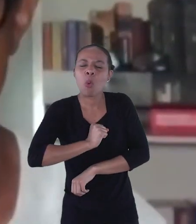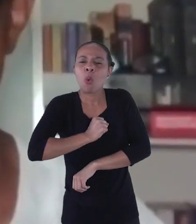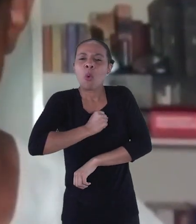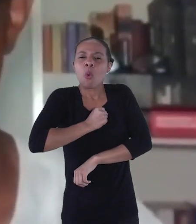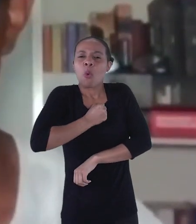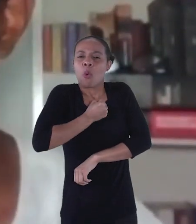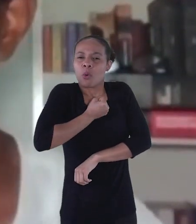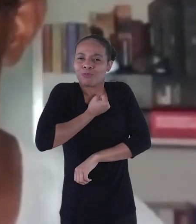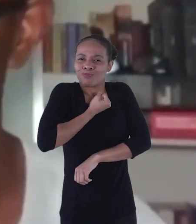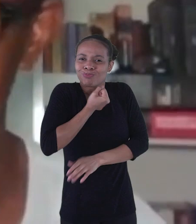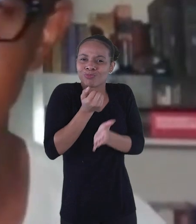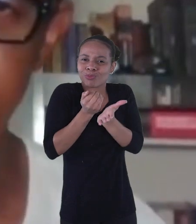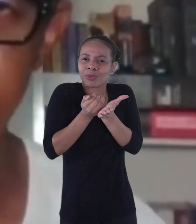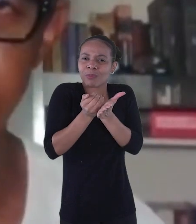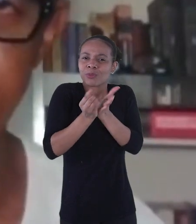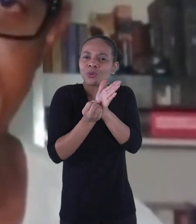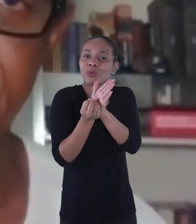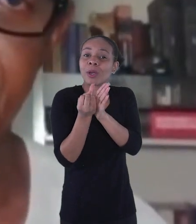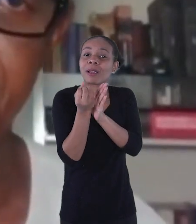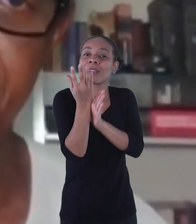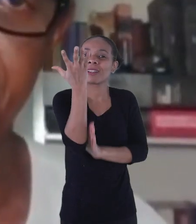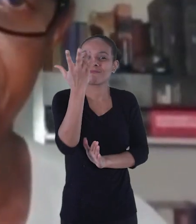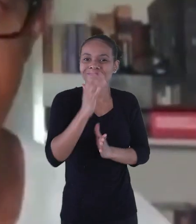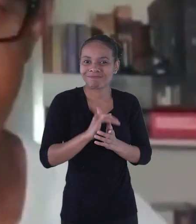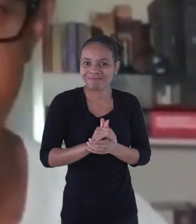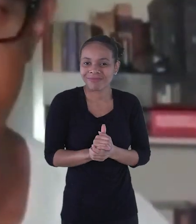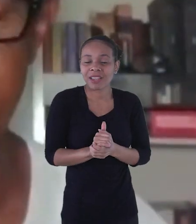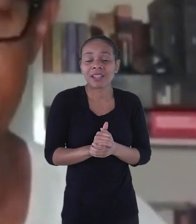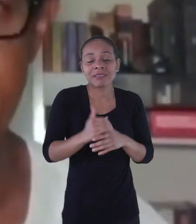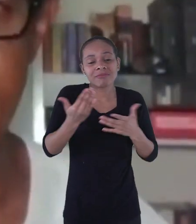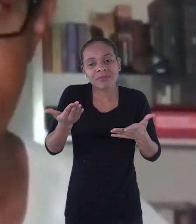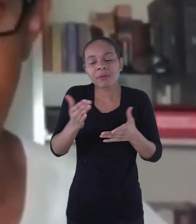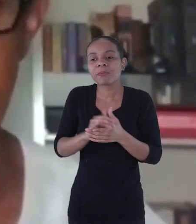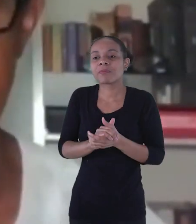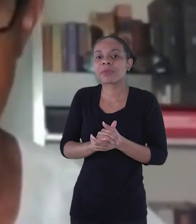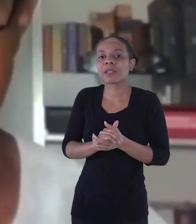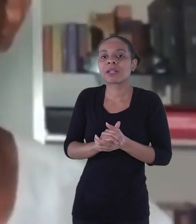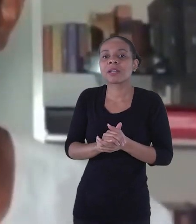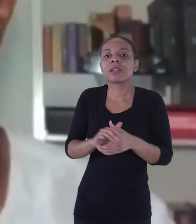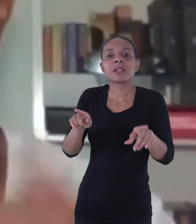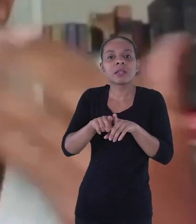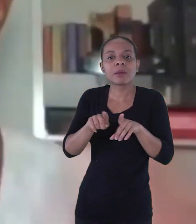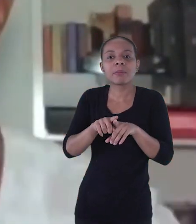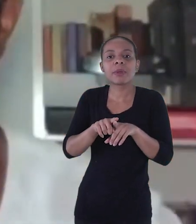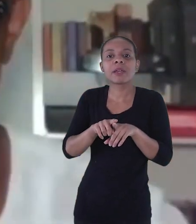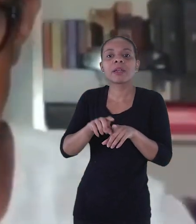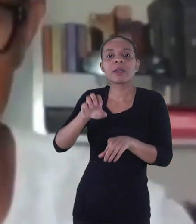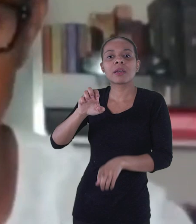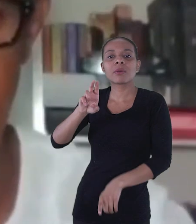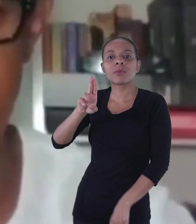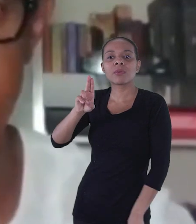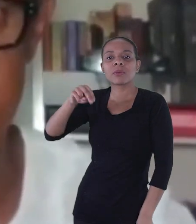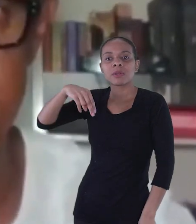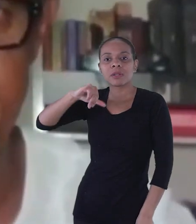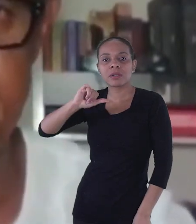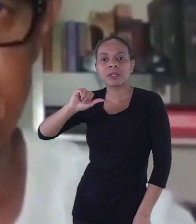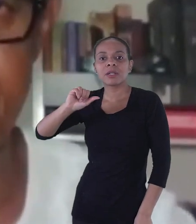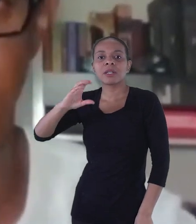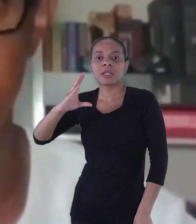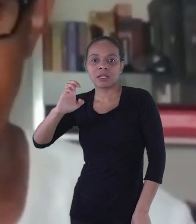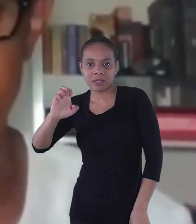do Oldário, a velha Eunice, depois de ler o meu livro, 35 anos brigada com o